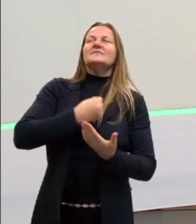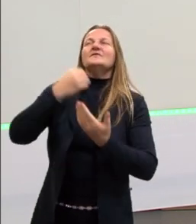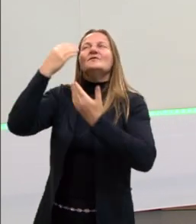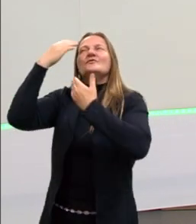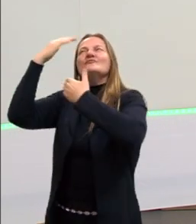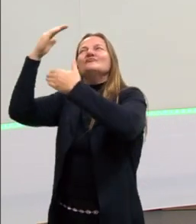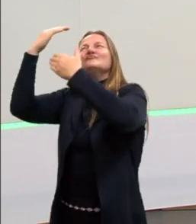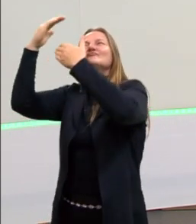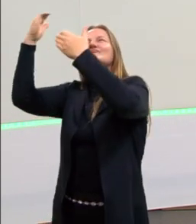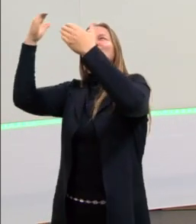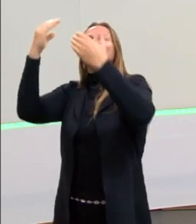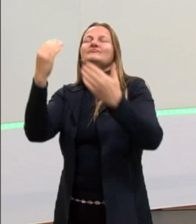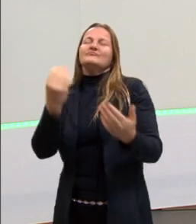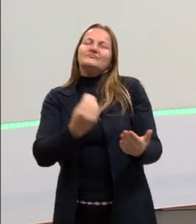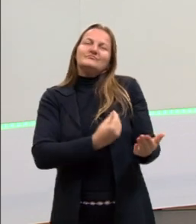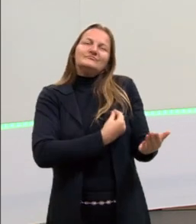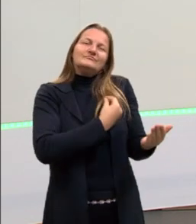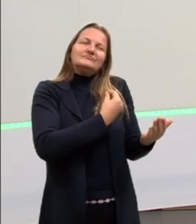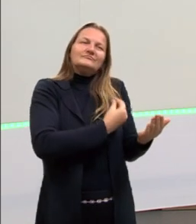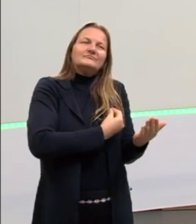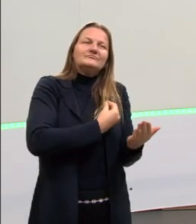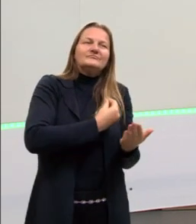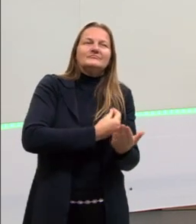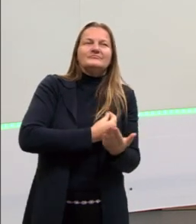Gracias a la vida